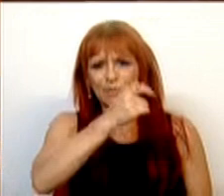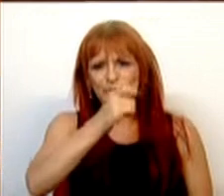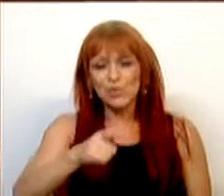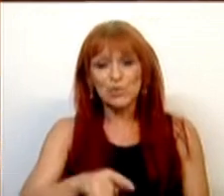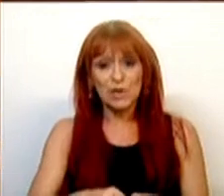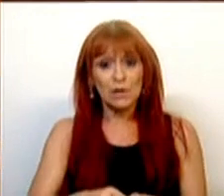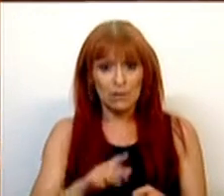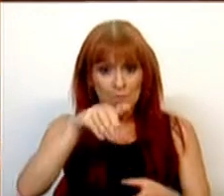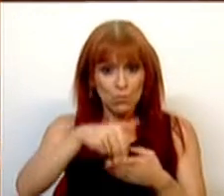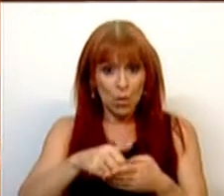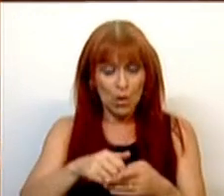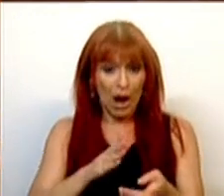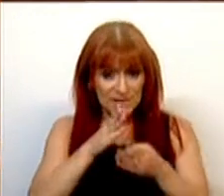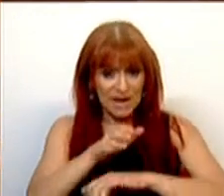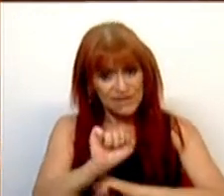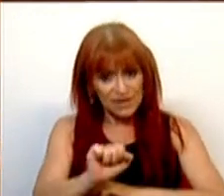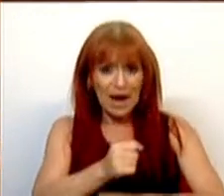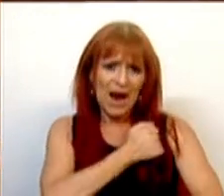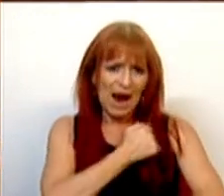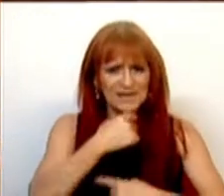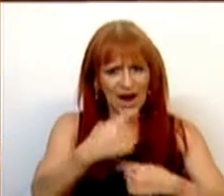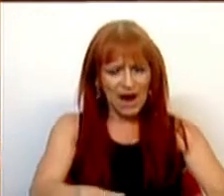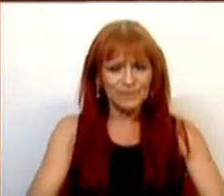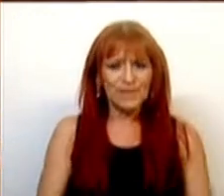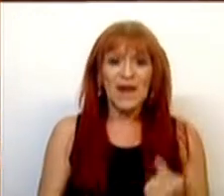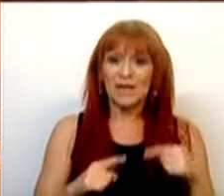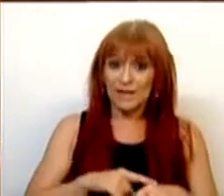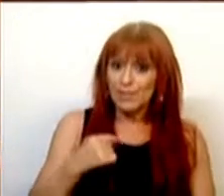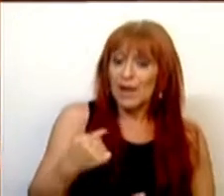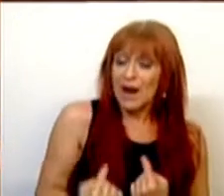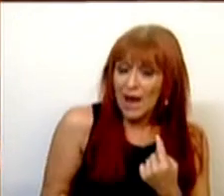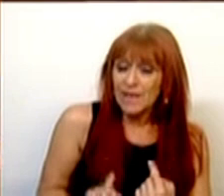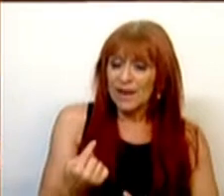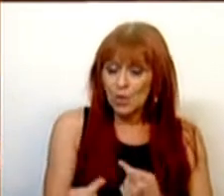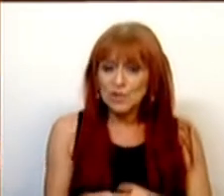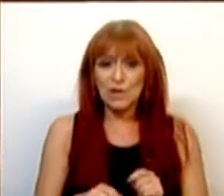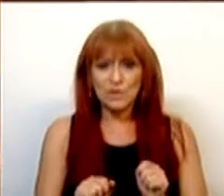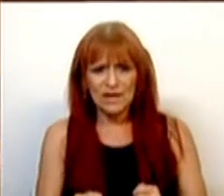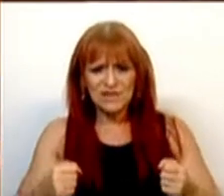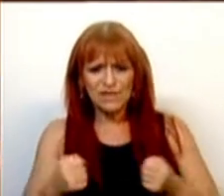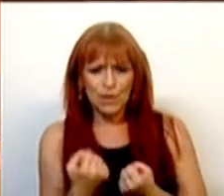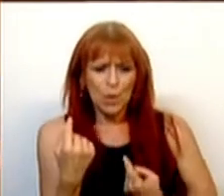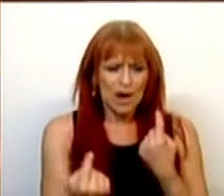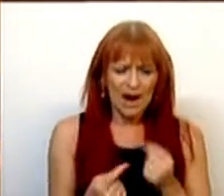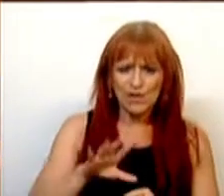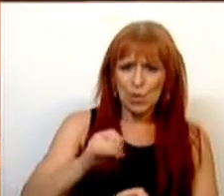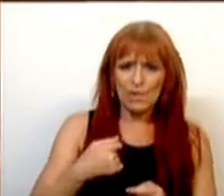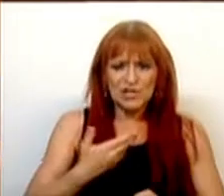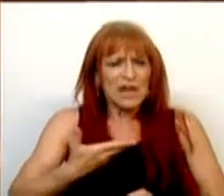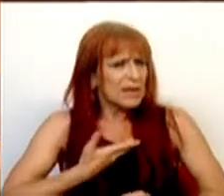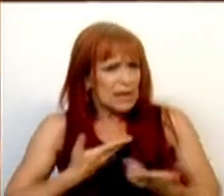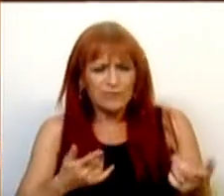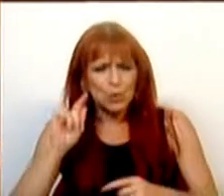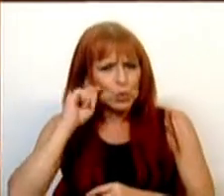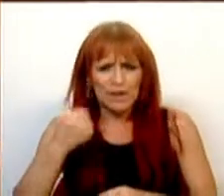pessoas, onde se inclui o seu acesso à habitação. Em cada momento, em cada desafio, seja perante um país endividado,